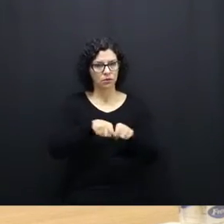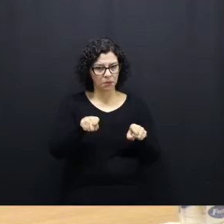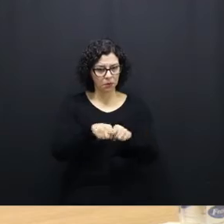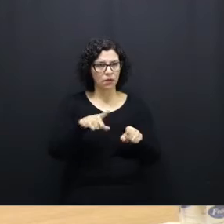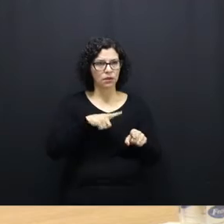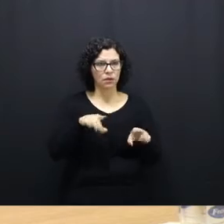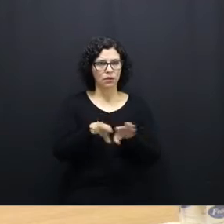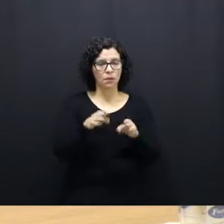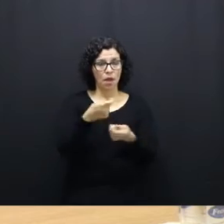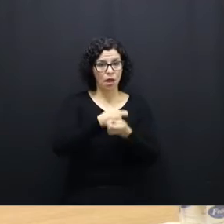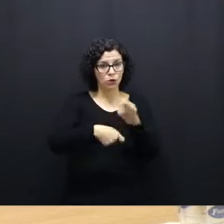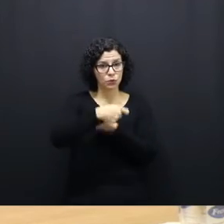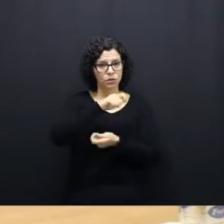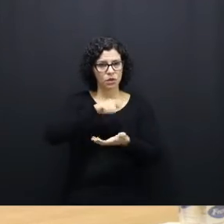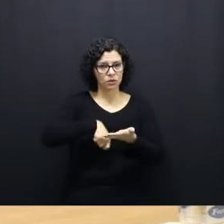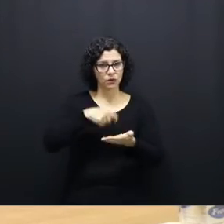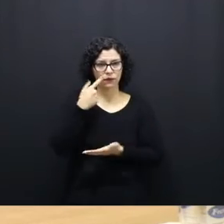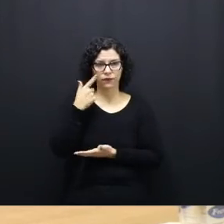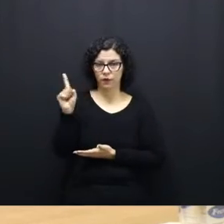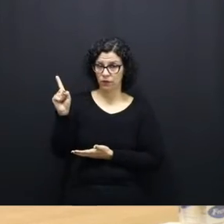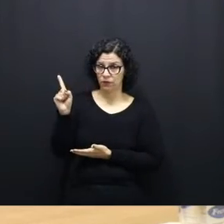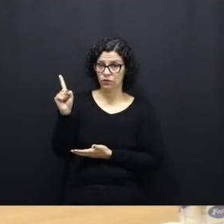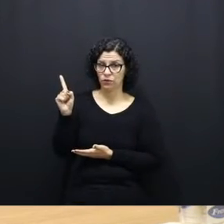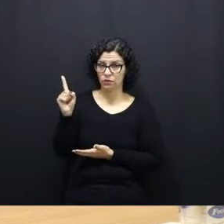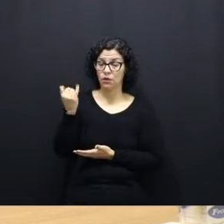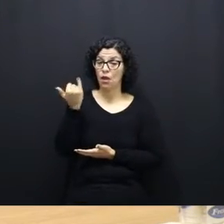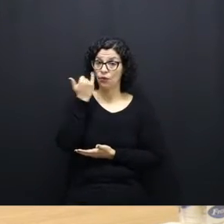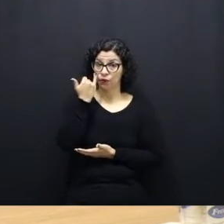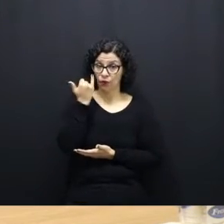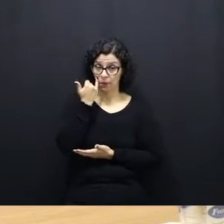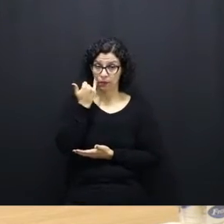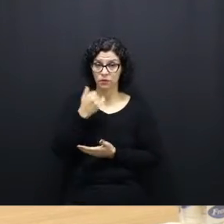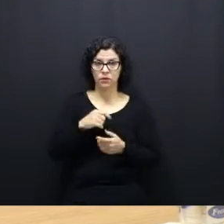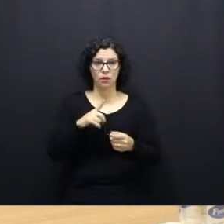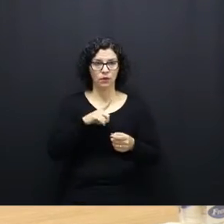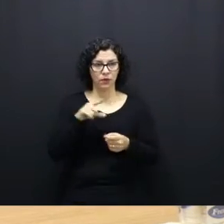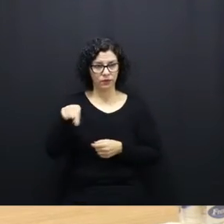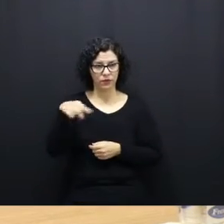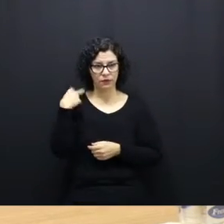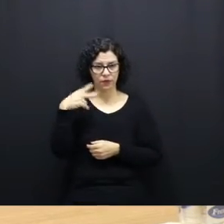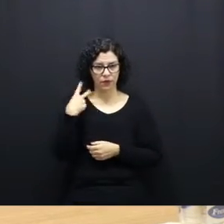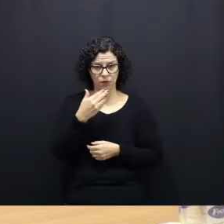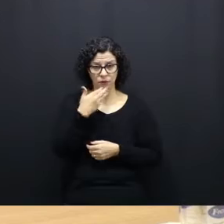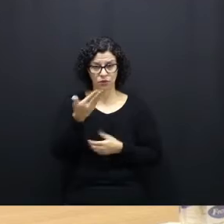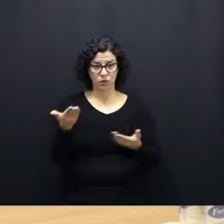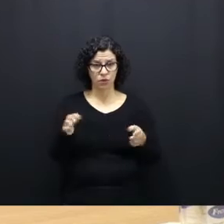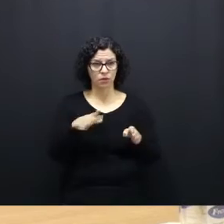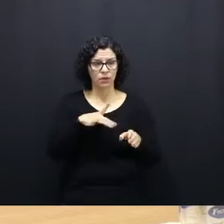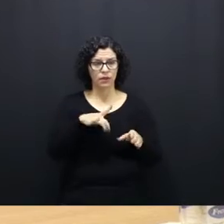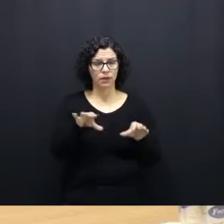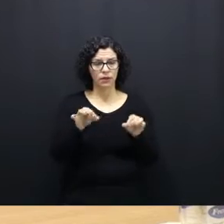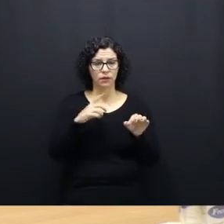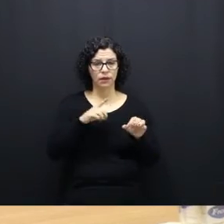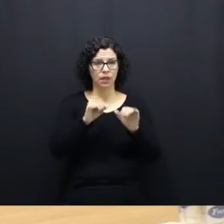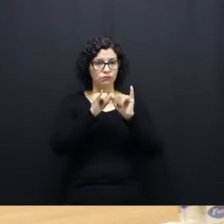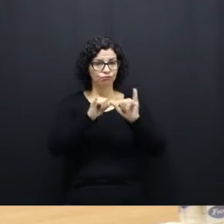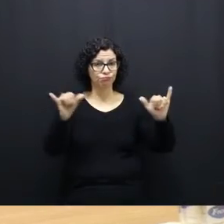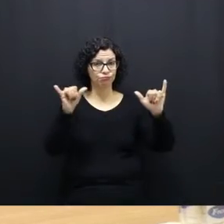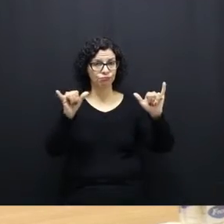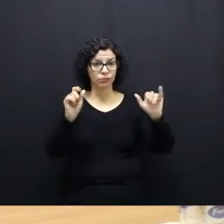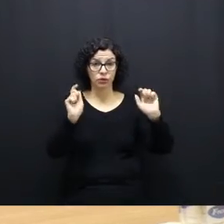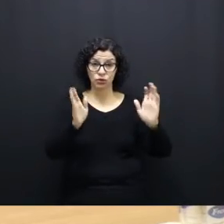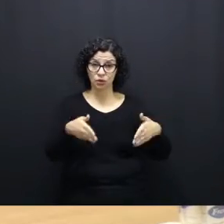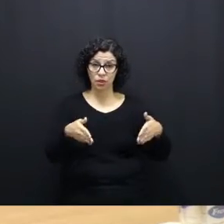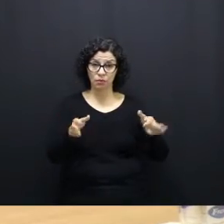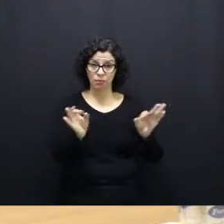entre administradora Então na verdade essas informações e o Nobre Vereador está solicitando ela é totalmente pública